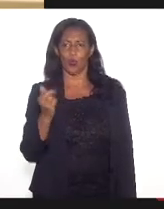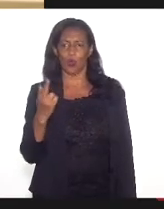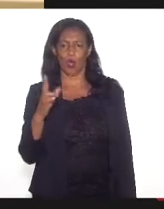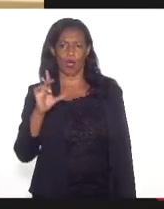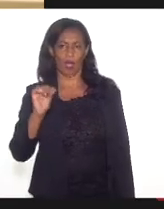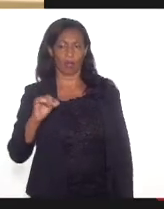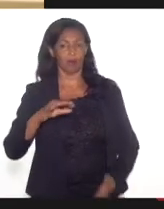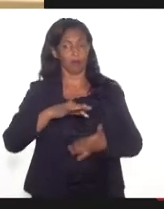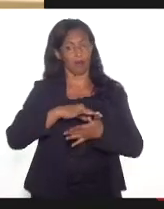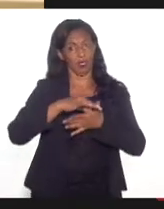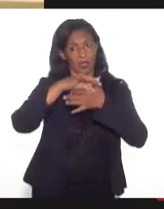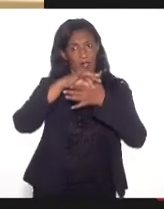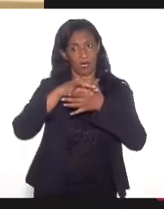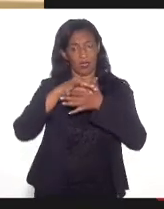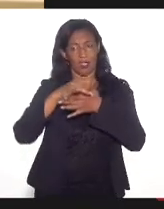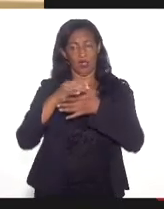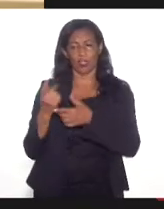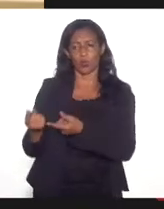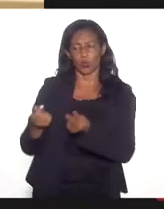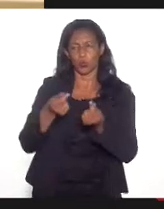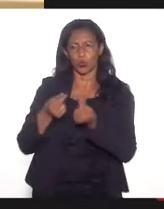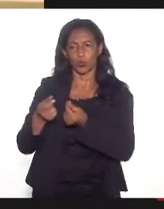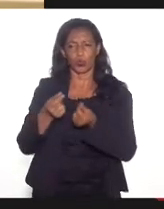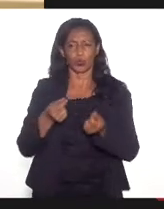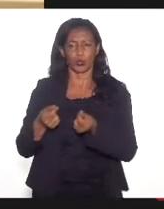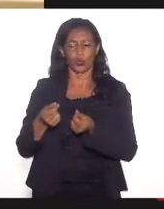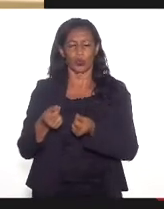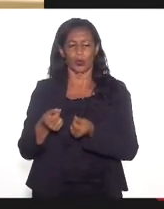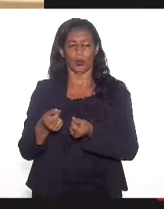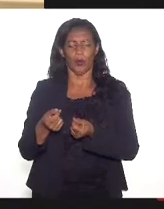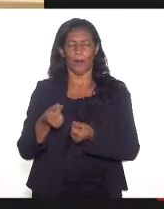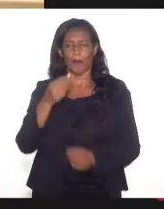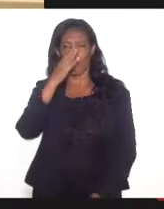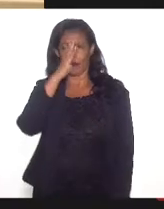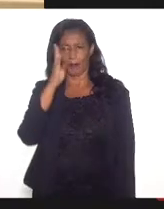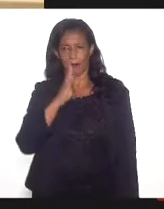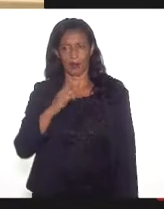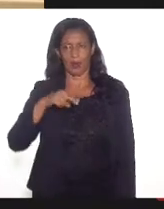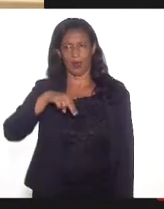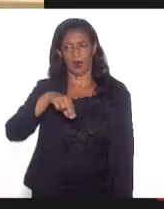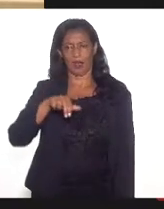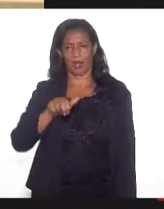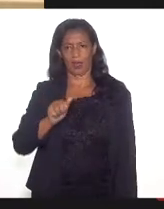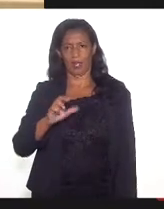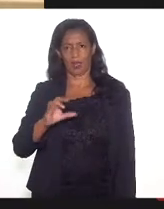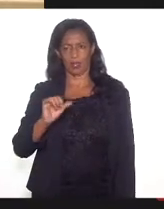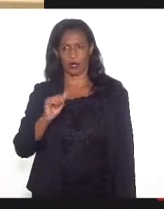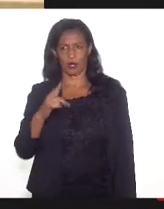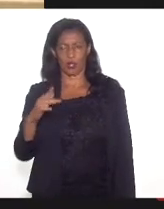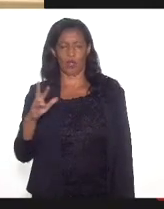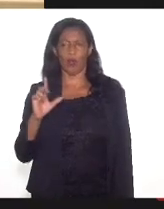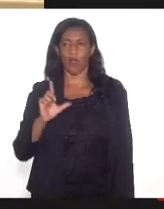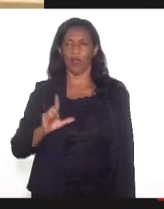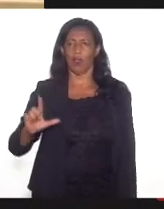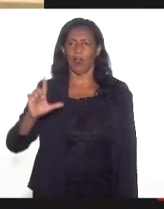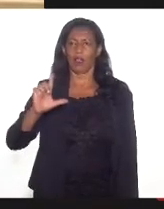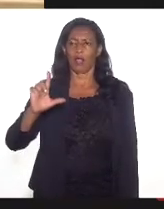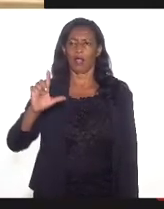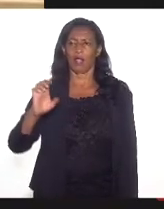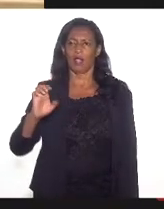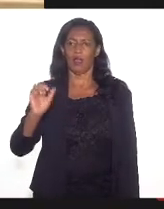Rede Brasileira de Renda Básica, presidente nacional, Leandro Ferreira. Feita essa